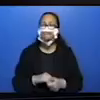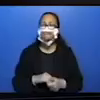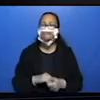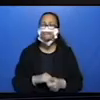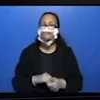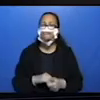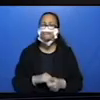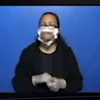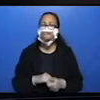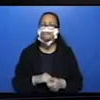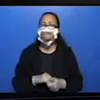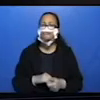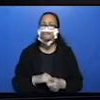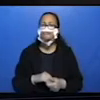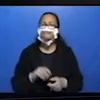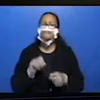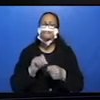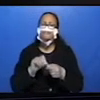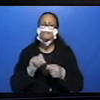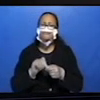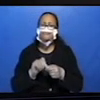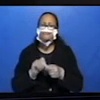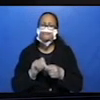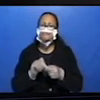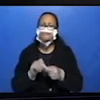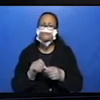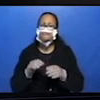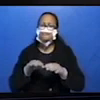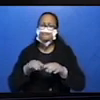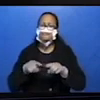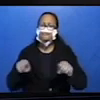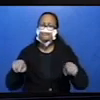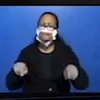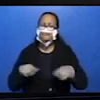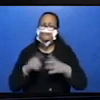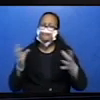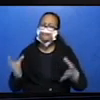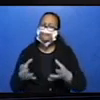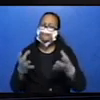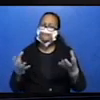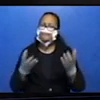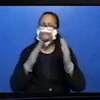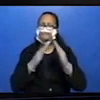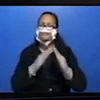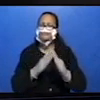Que tal uma horta na sua casa? Olha, lembra que nós comentamos que dá para fazer em casa?